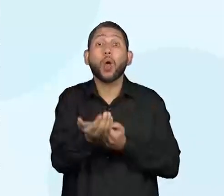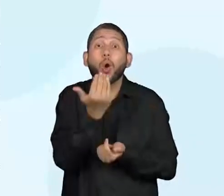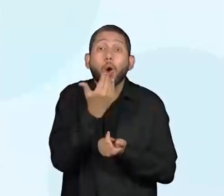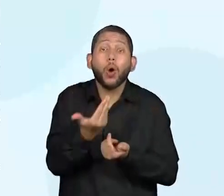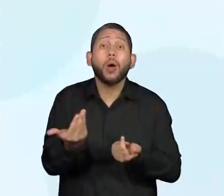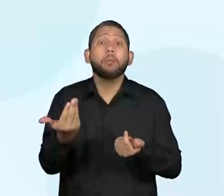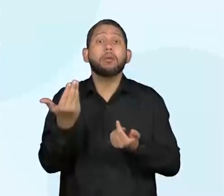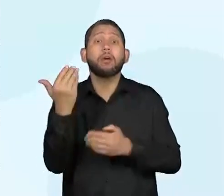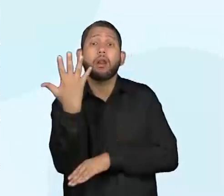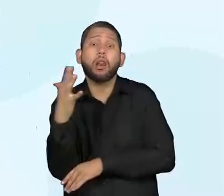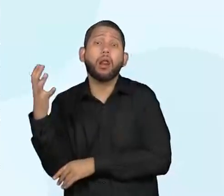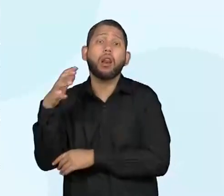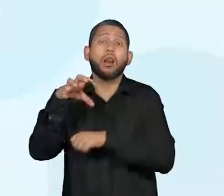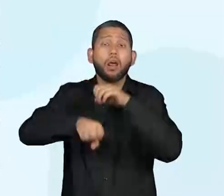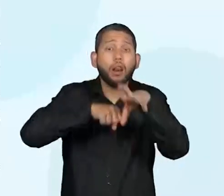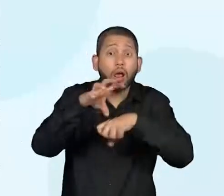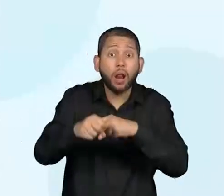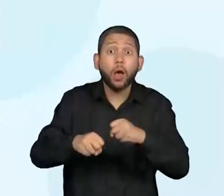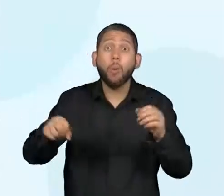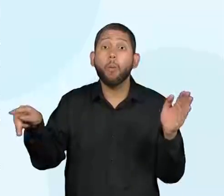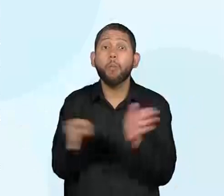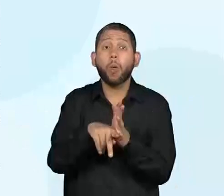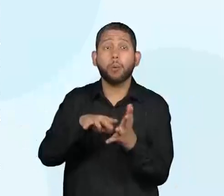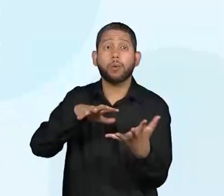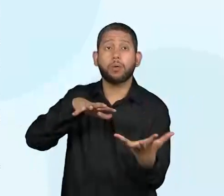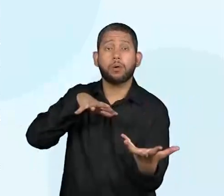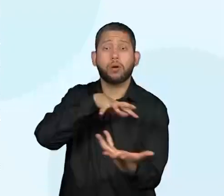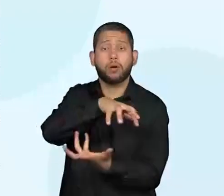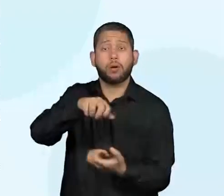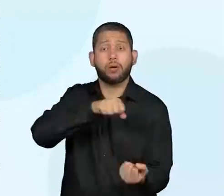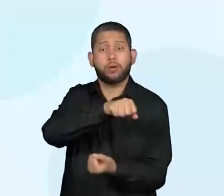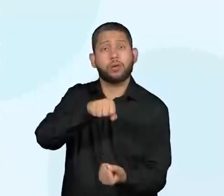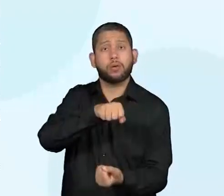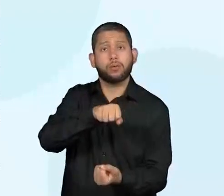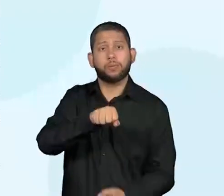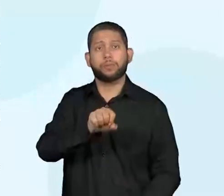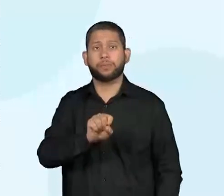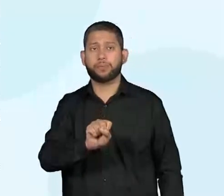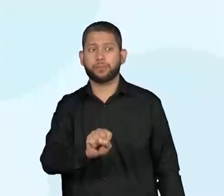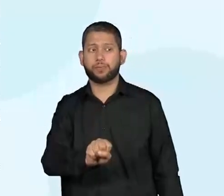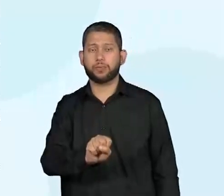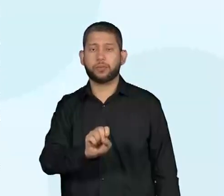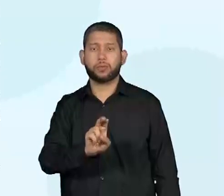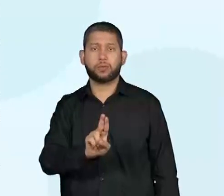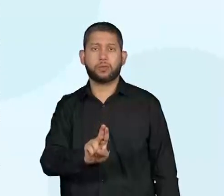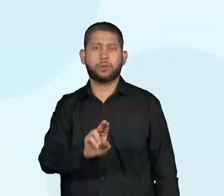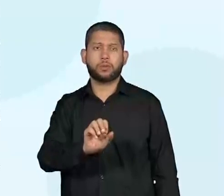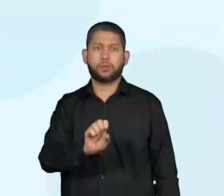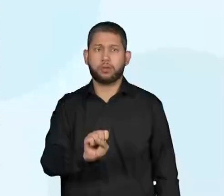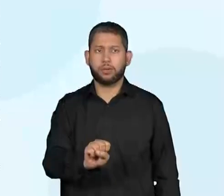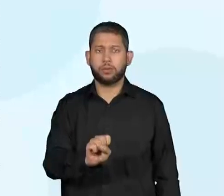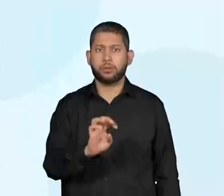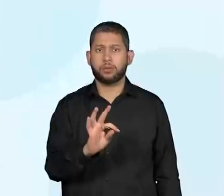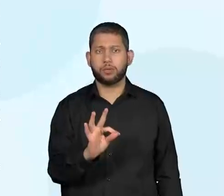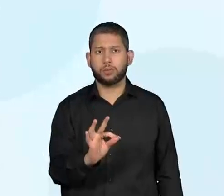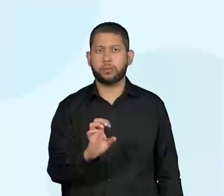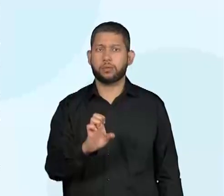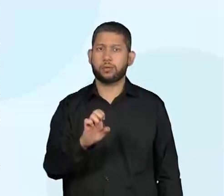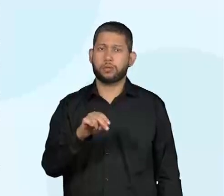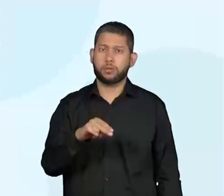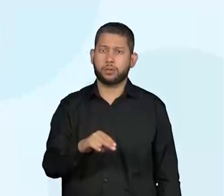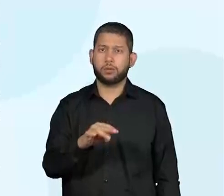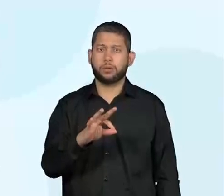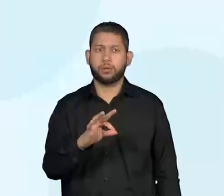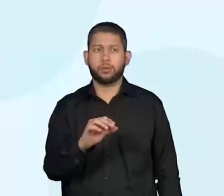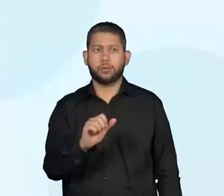professora falou se resume nessa palavra, sustentabilidade, que é uma palavra assim que vocês já devem ter ouvido bastante hoje em